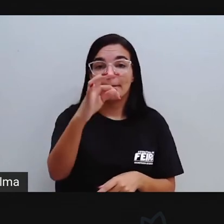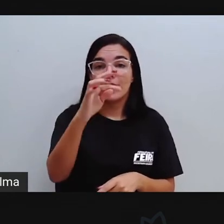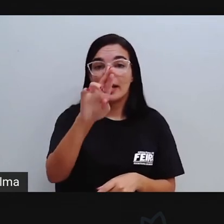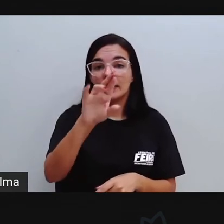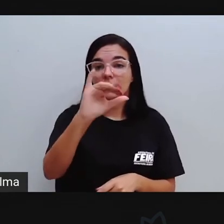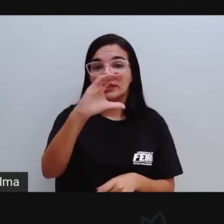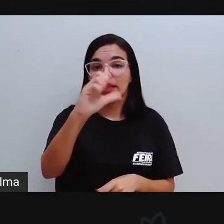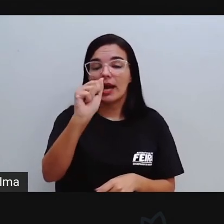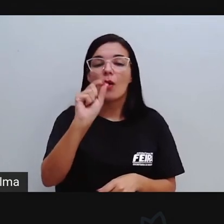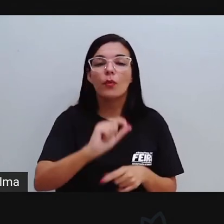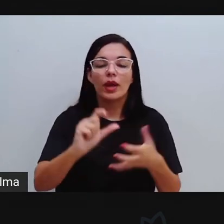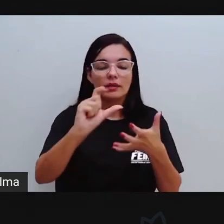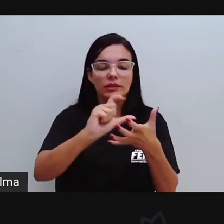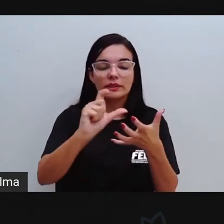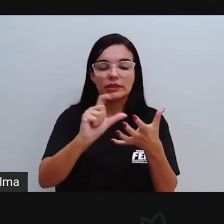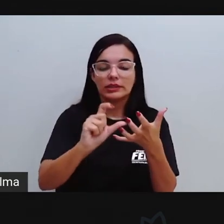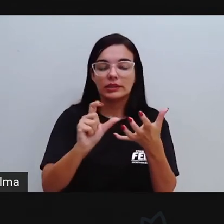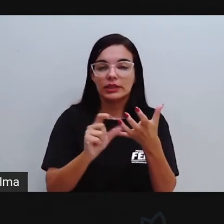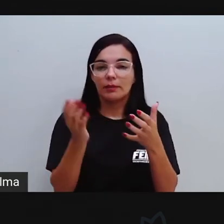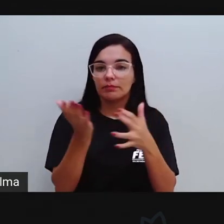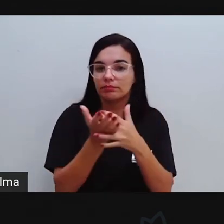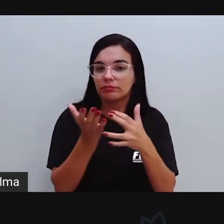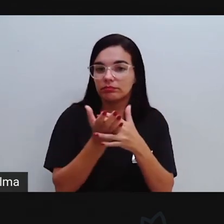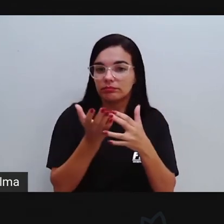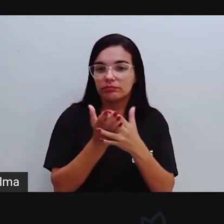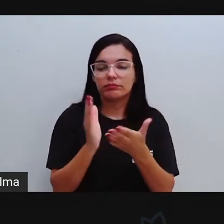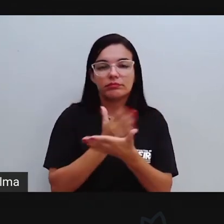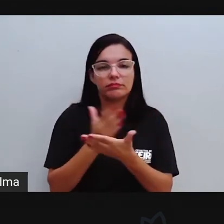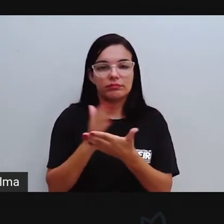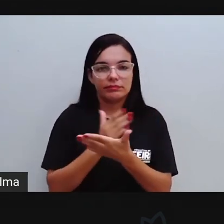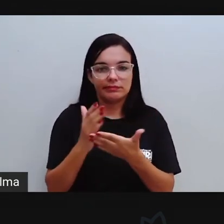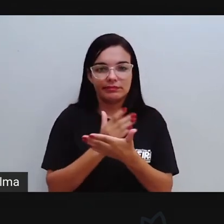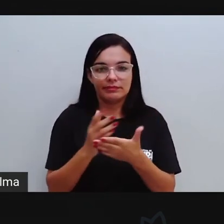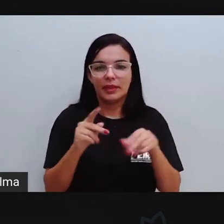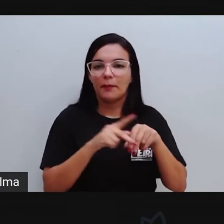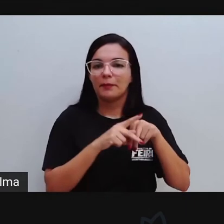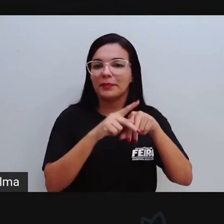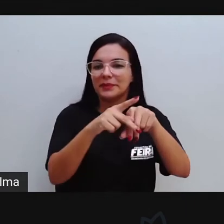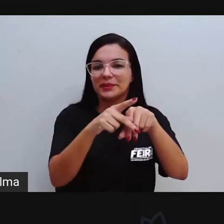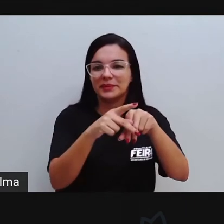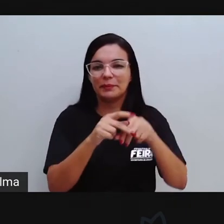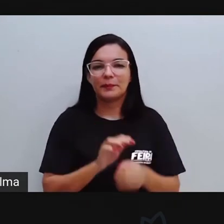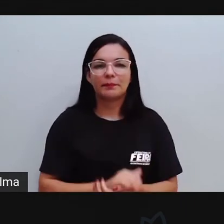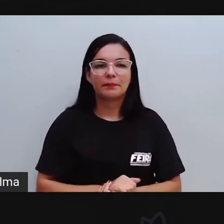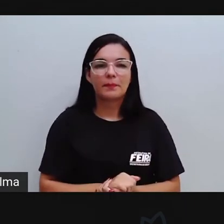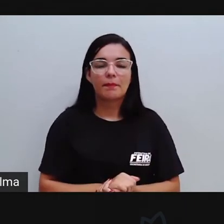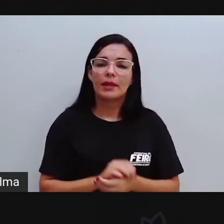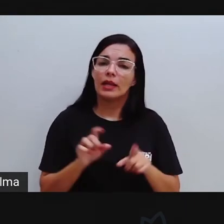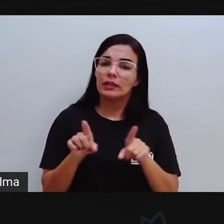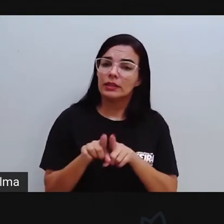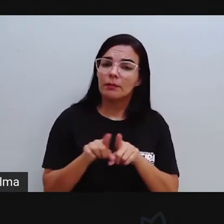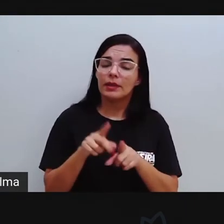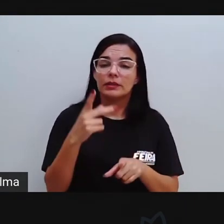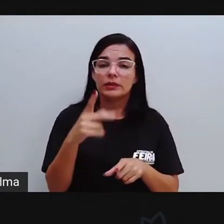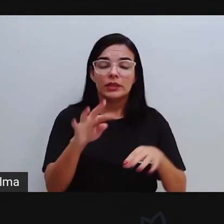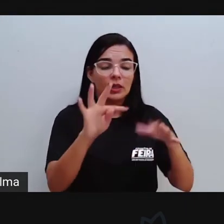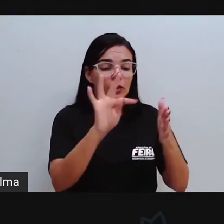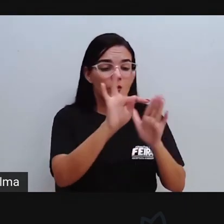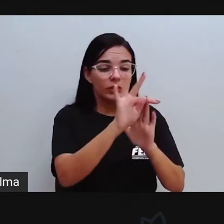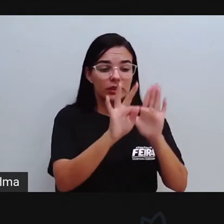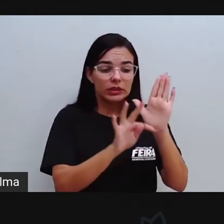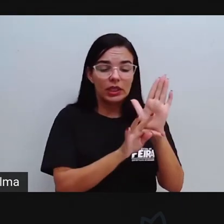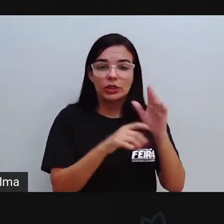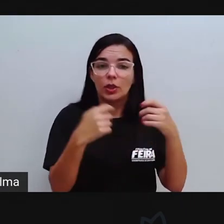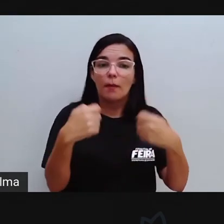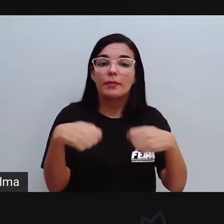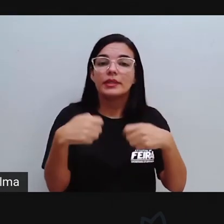os versos, que assim vocês vão estar obedecendo aí a questão da sílaba poética. E seu texto, ele vai precisar